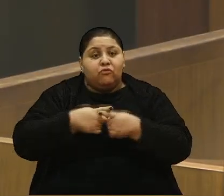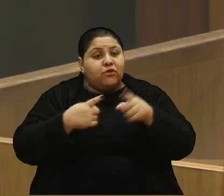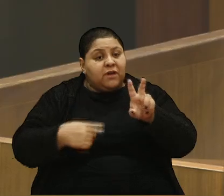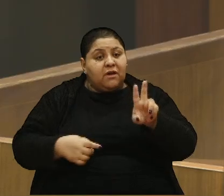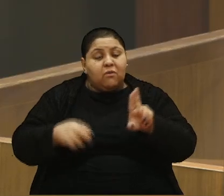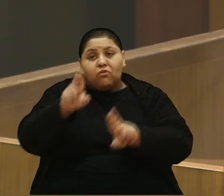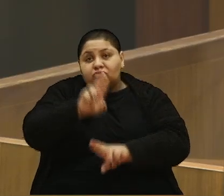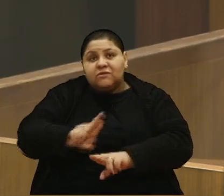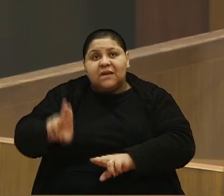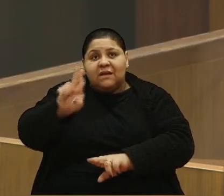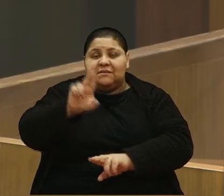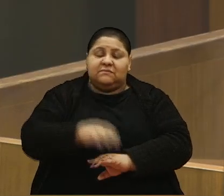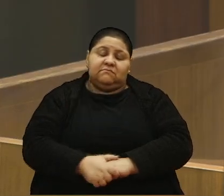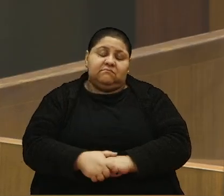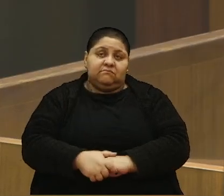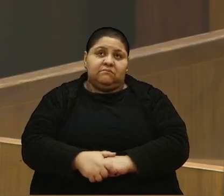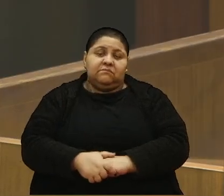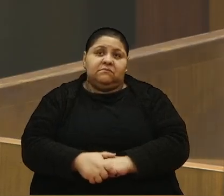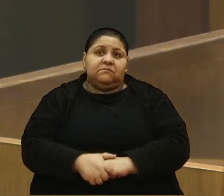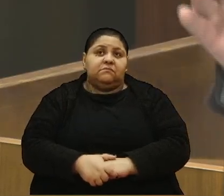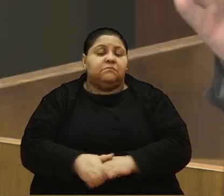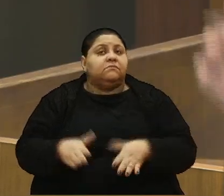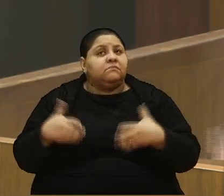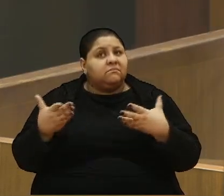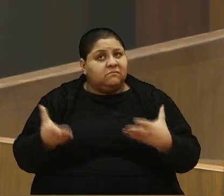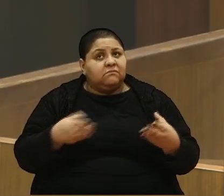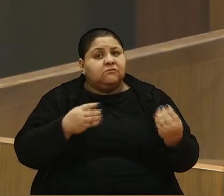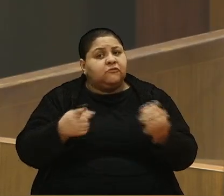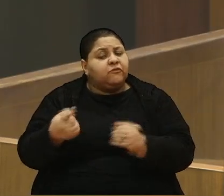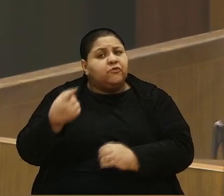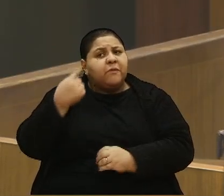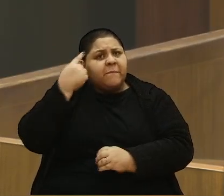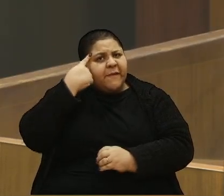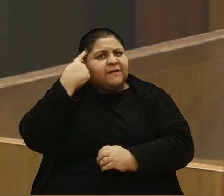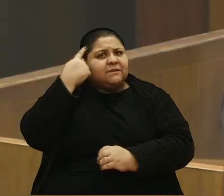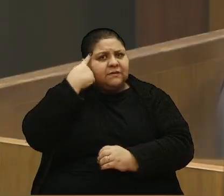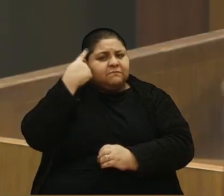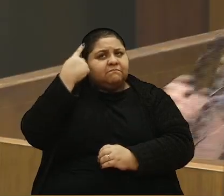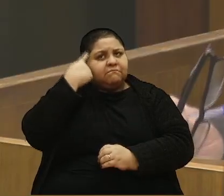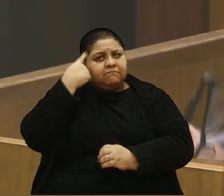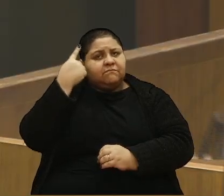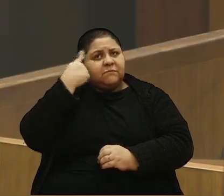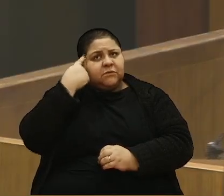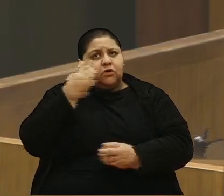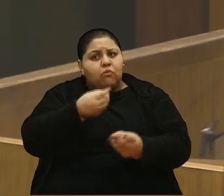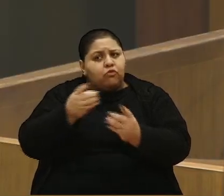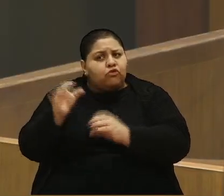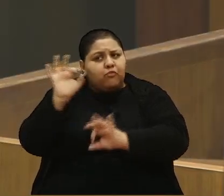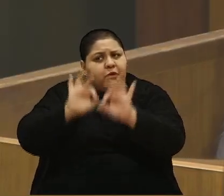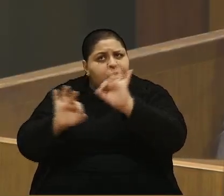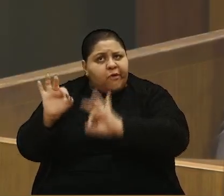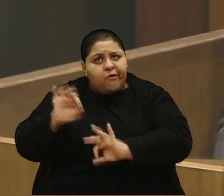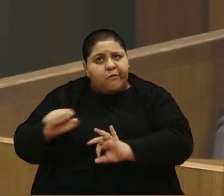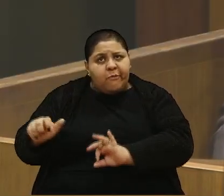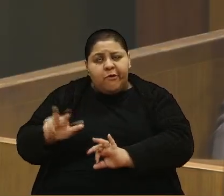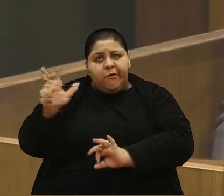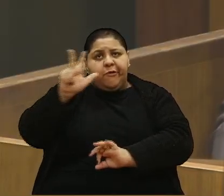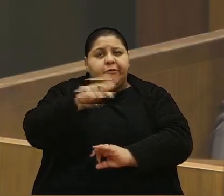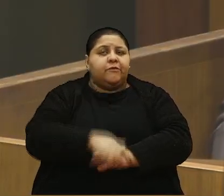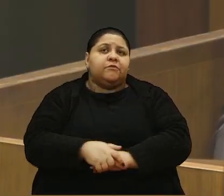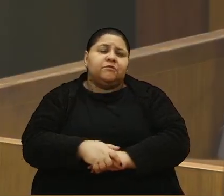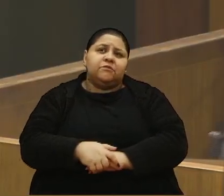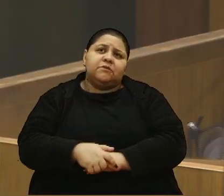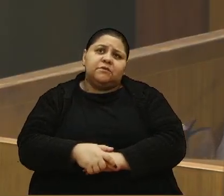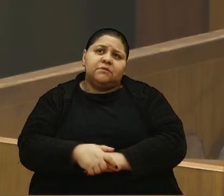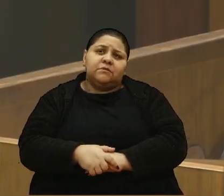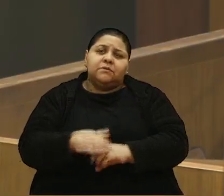ocupadas. Então, foi muito bem pensado, muito bem distribuído, eu preciso valorizar isso.